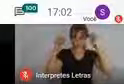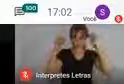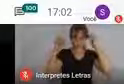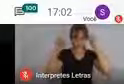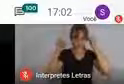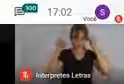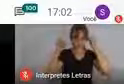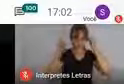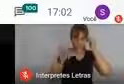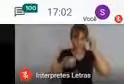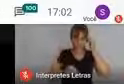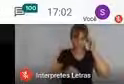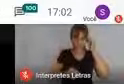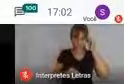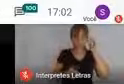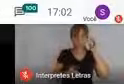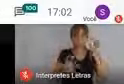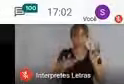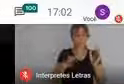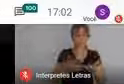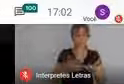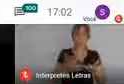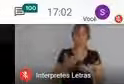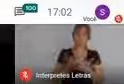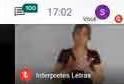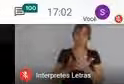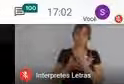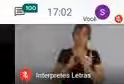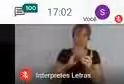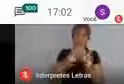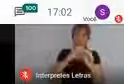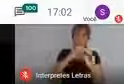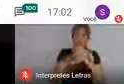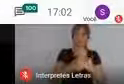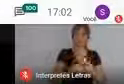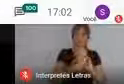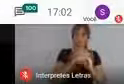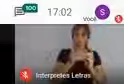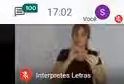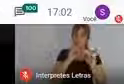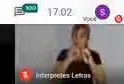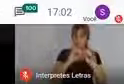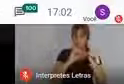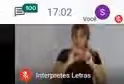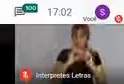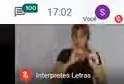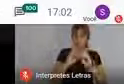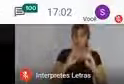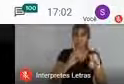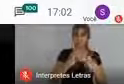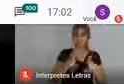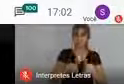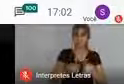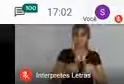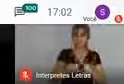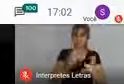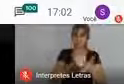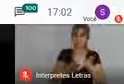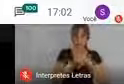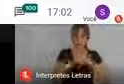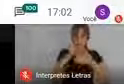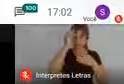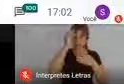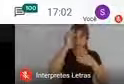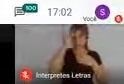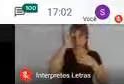que dialogam, né, entre si e colaboram para o conhecimento